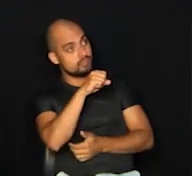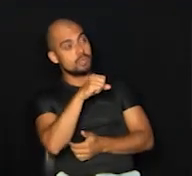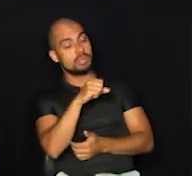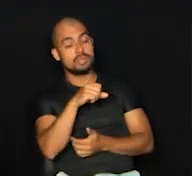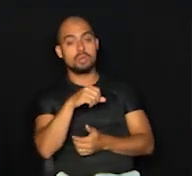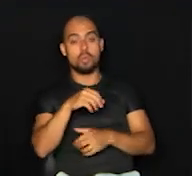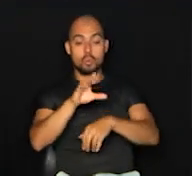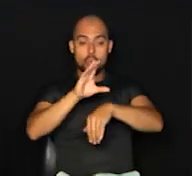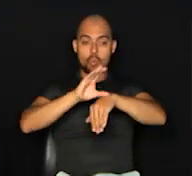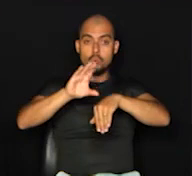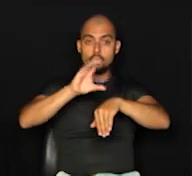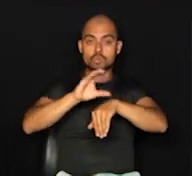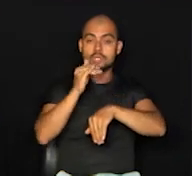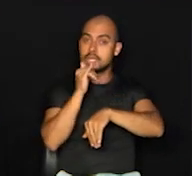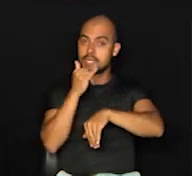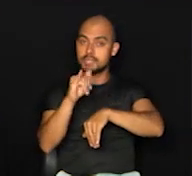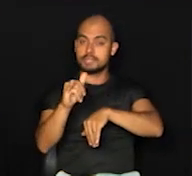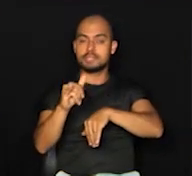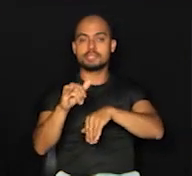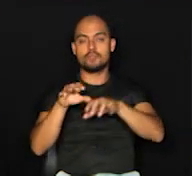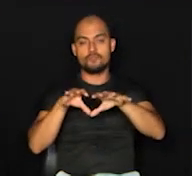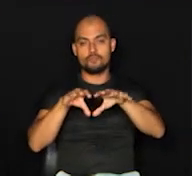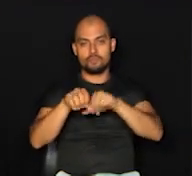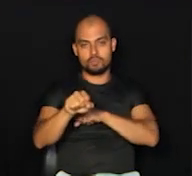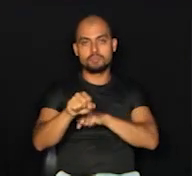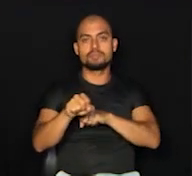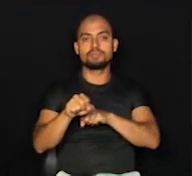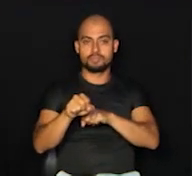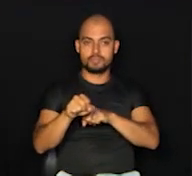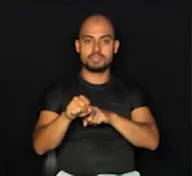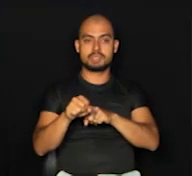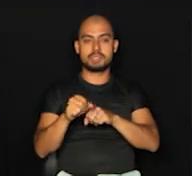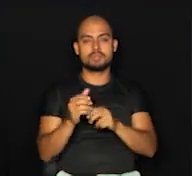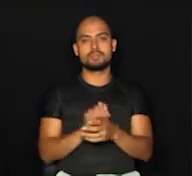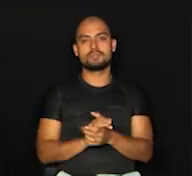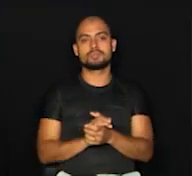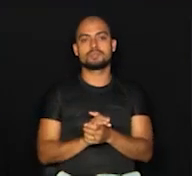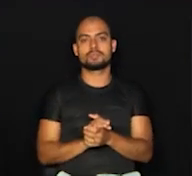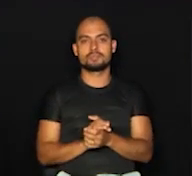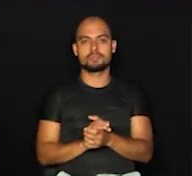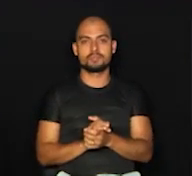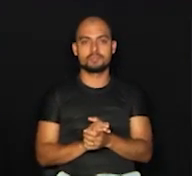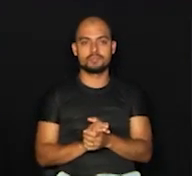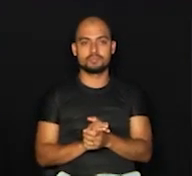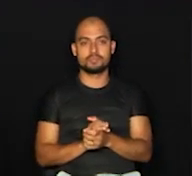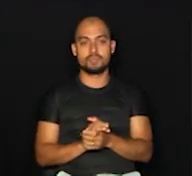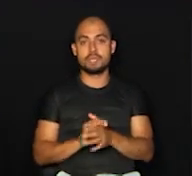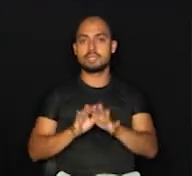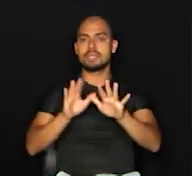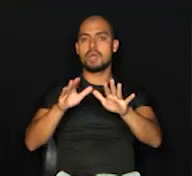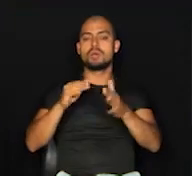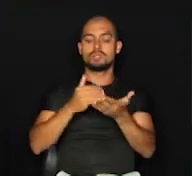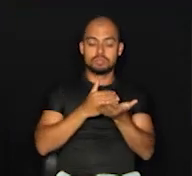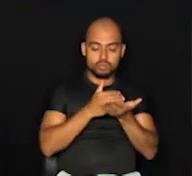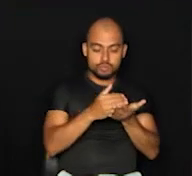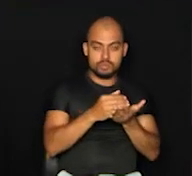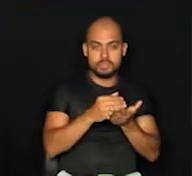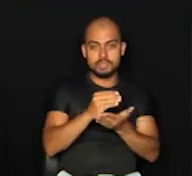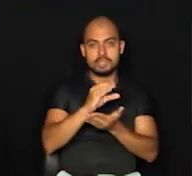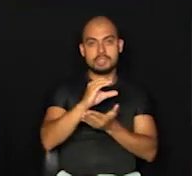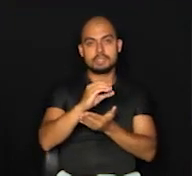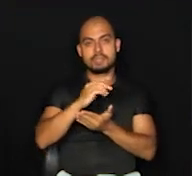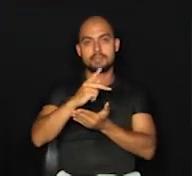o curso de Formação de Eletricistas de Rede de Distribuição Elétrica. A iniciativa é da